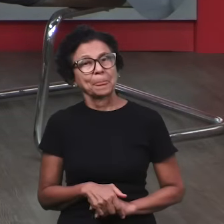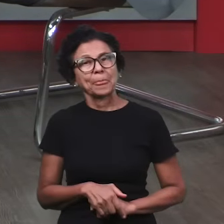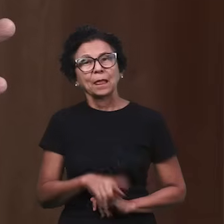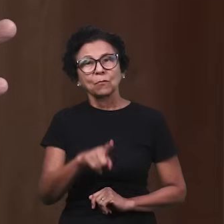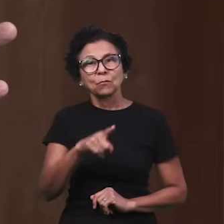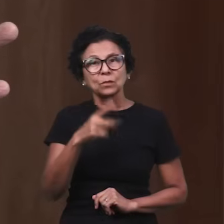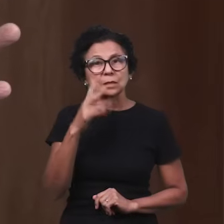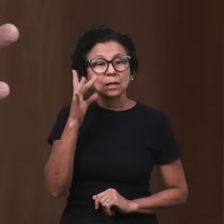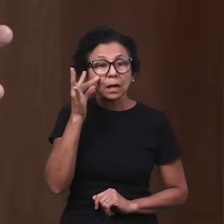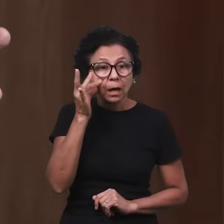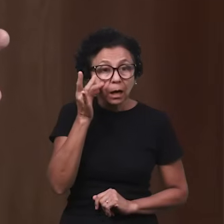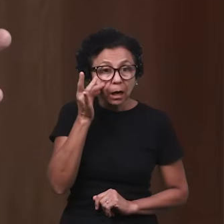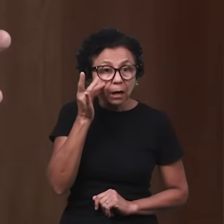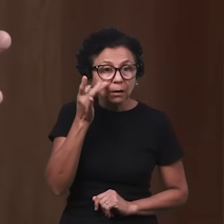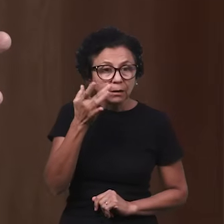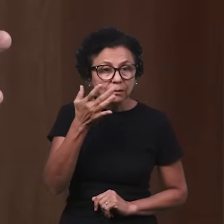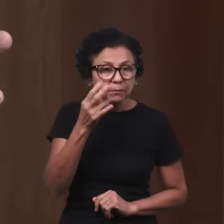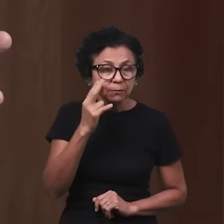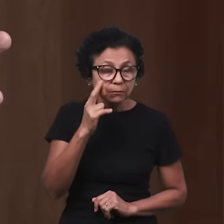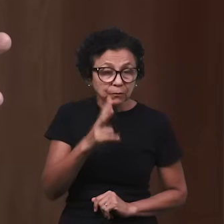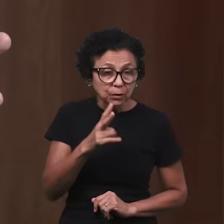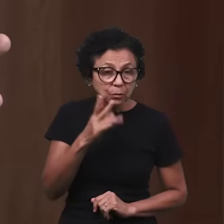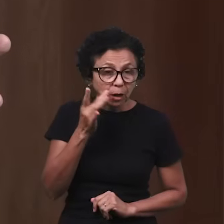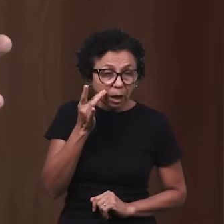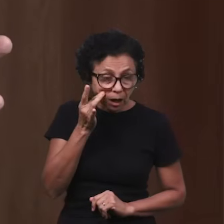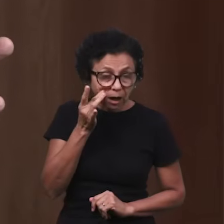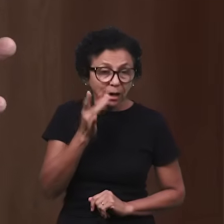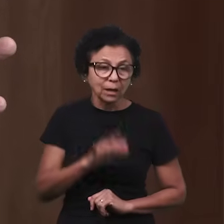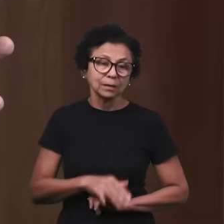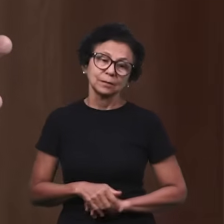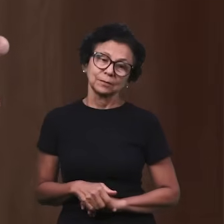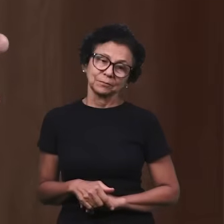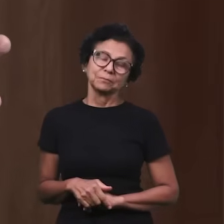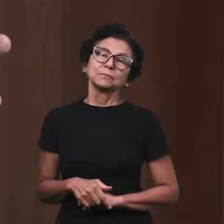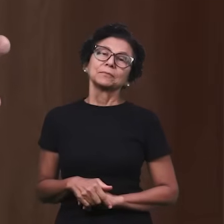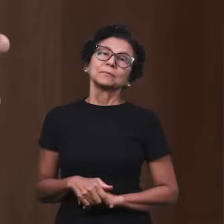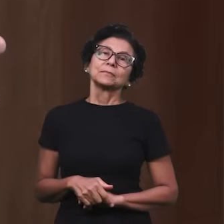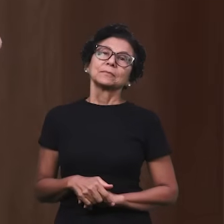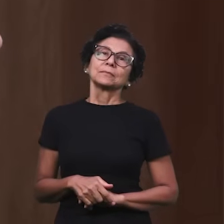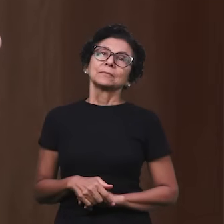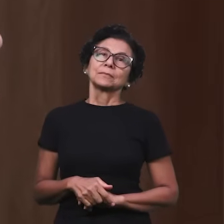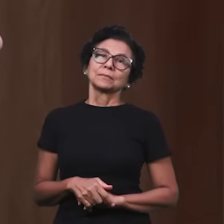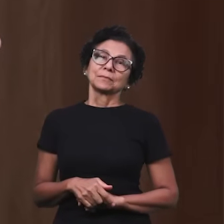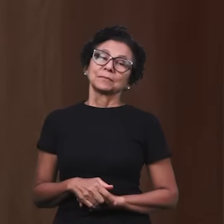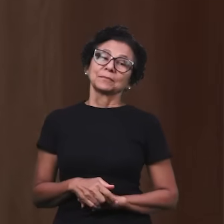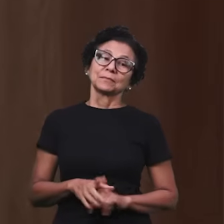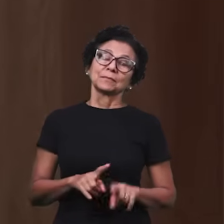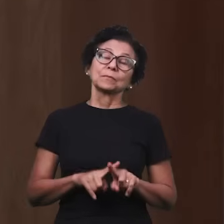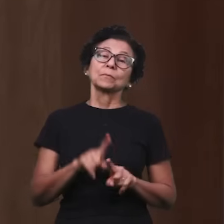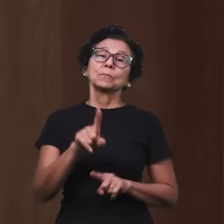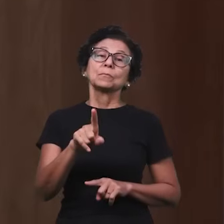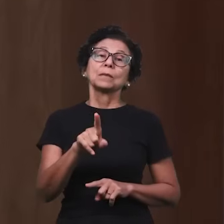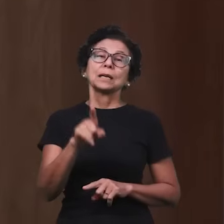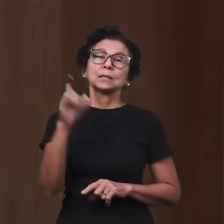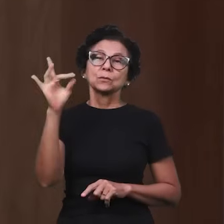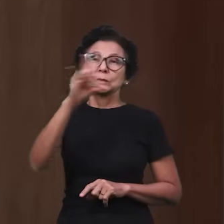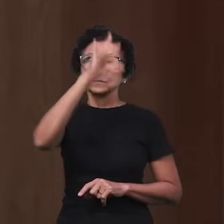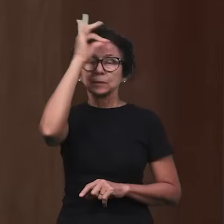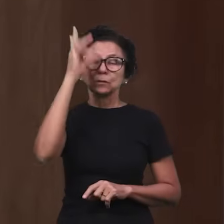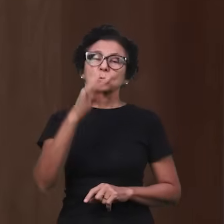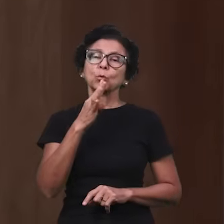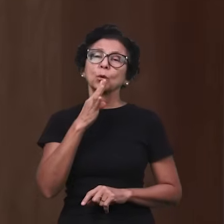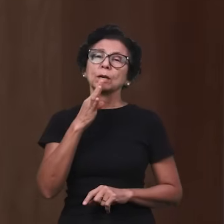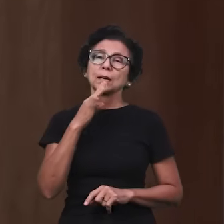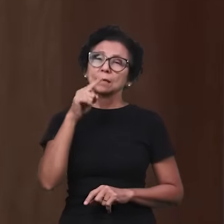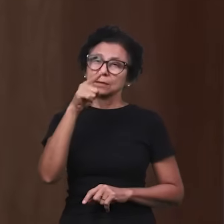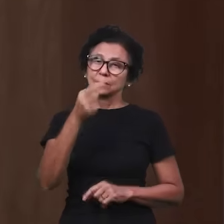aquilo que você está vendo nele, mas que tem em você, que o Espírito Santo vê. Você que não é que vê a trava no olho